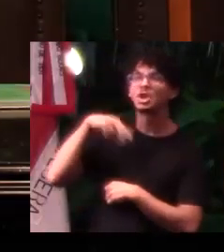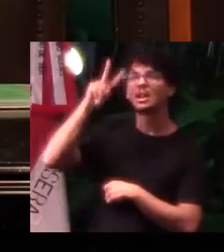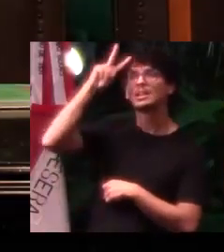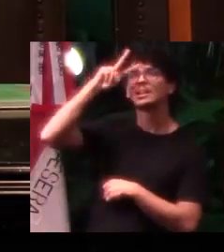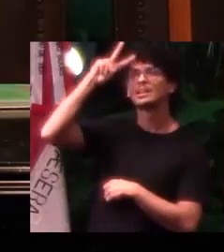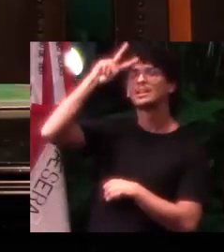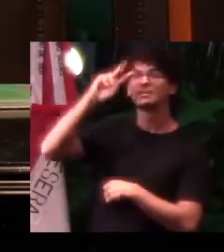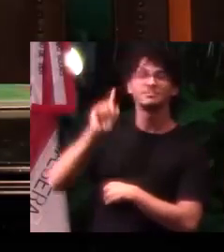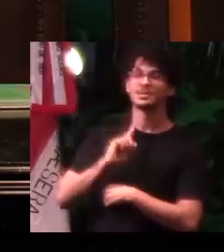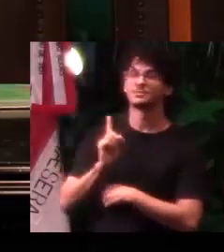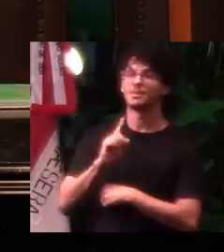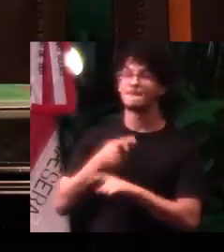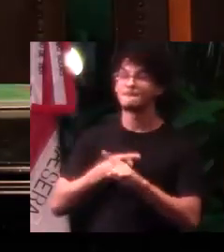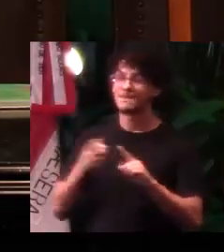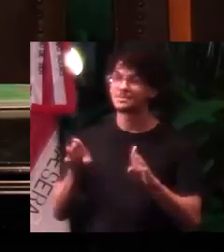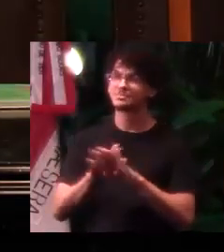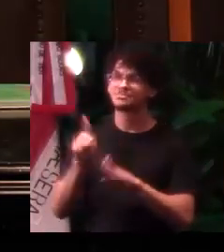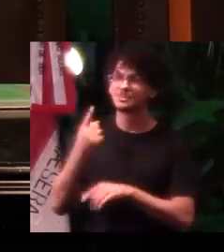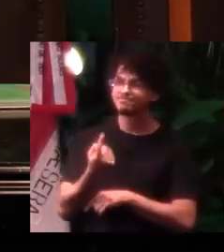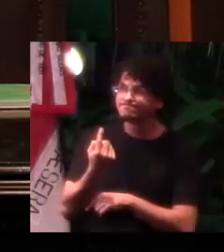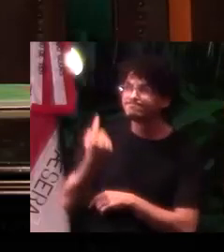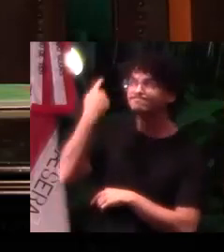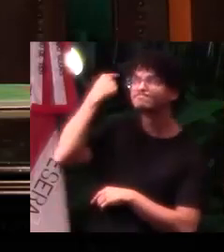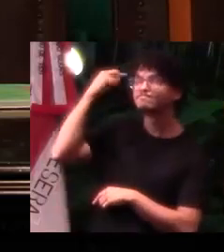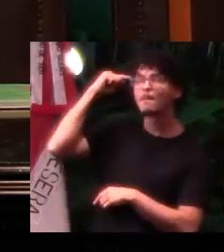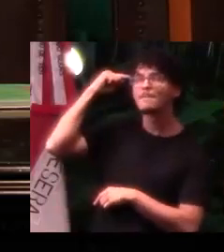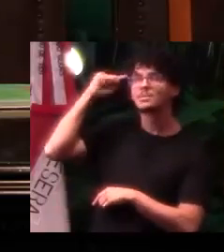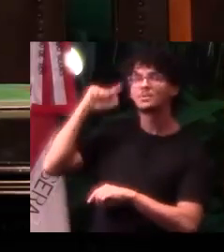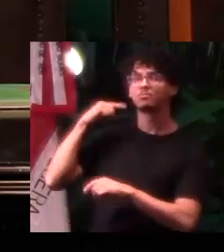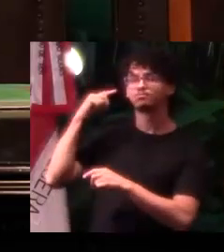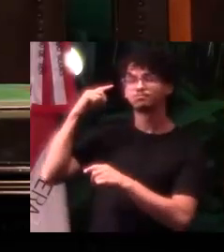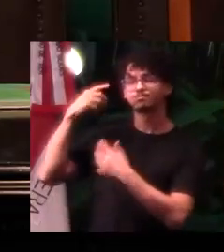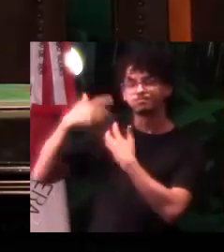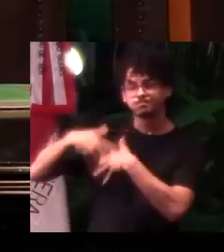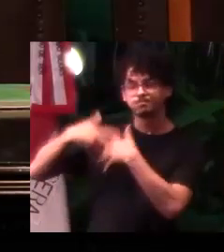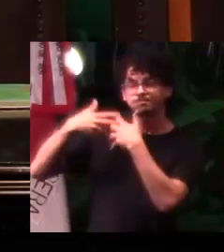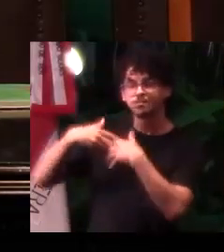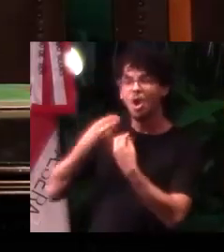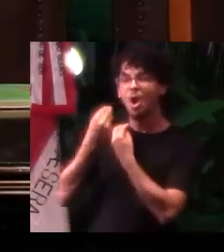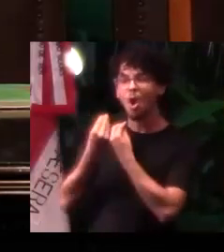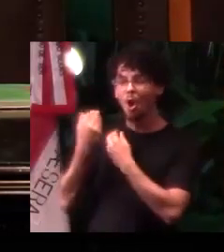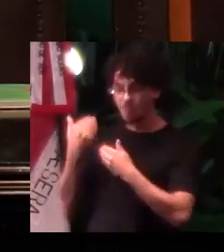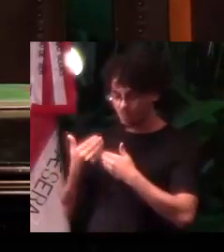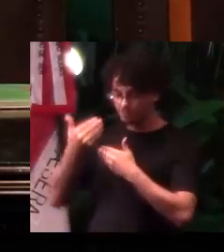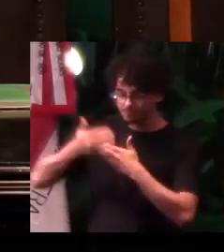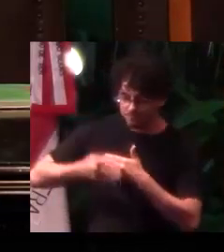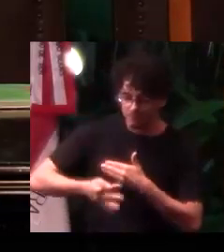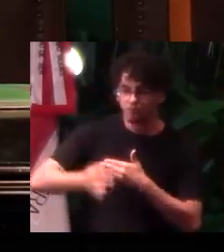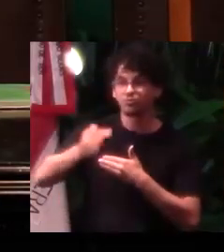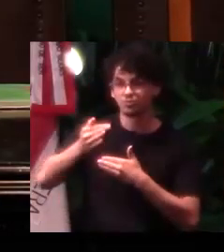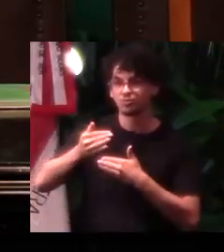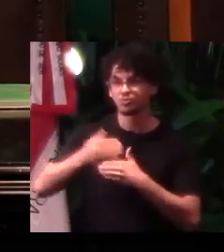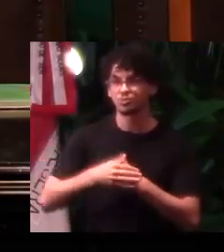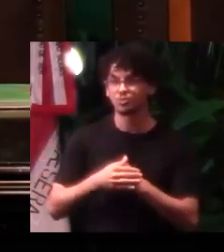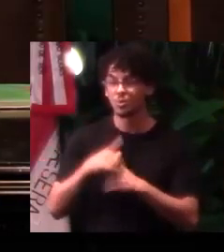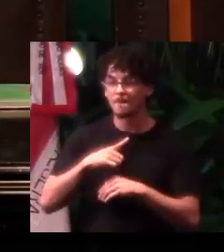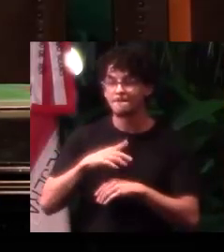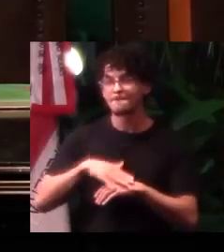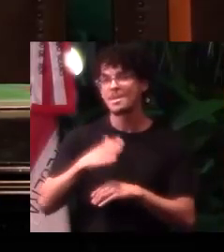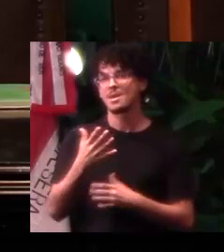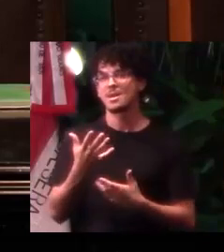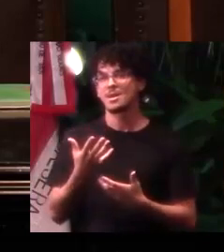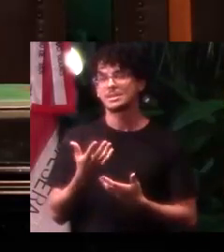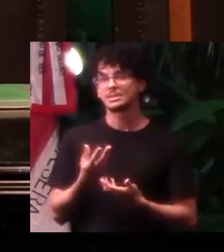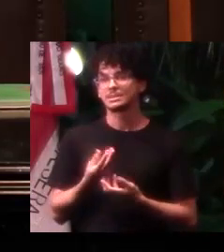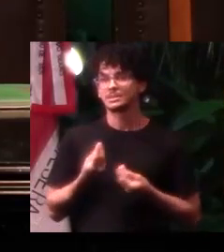mas o passado para ser refletido e concretizado de forma coerente e de forma mais